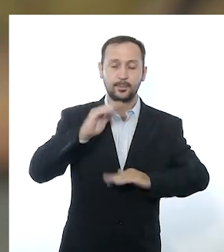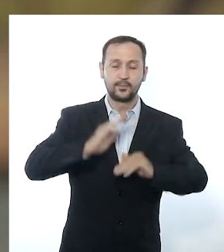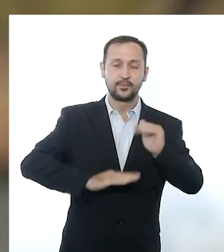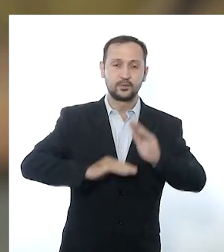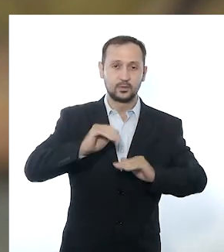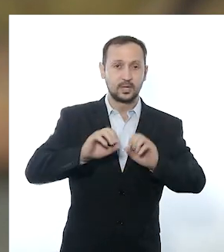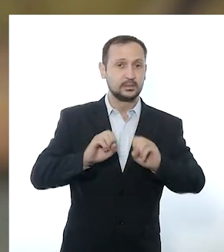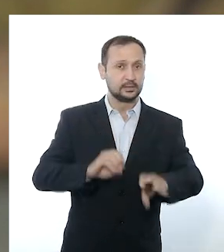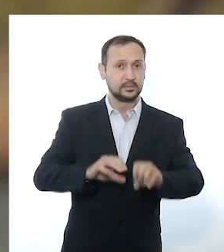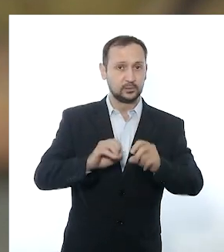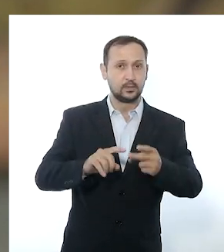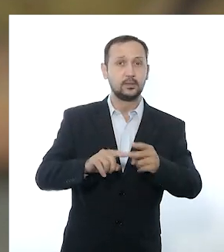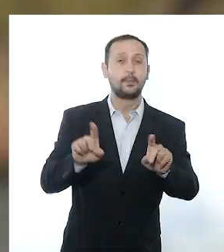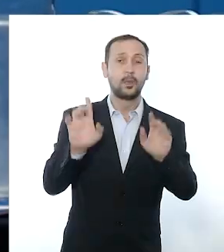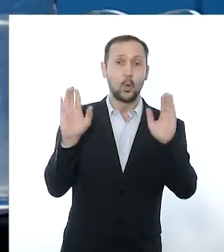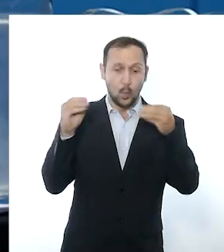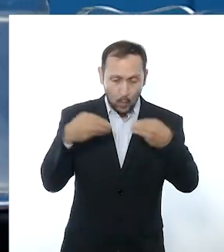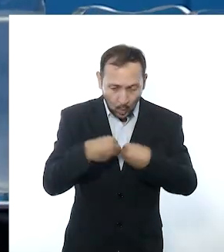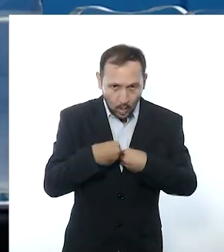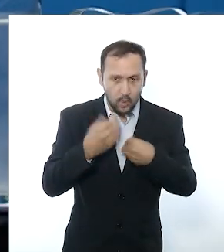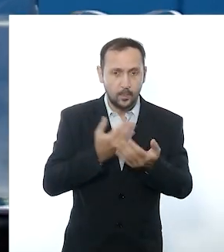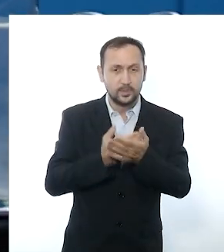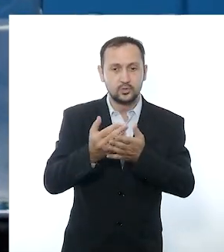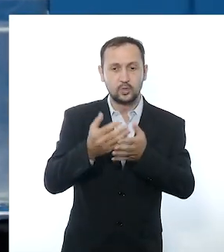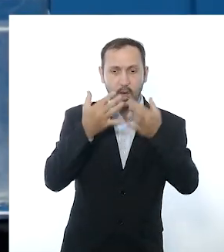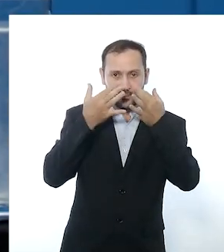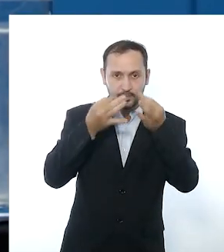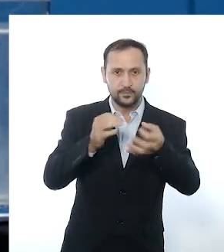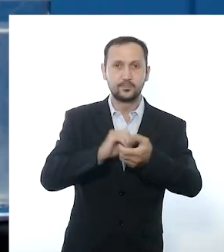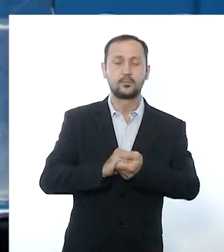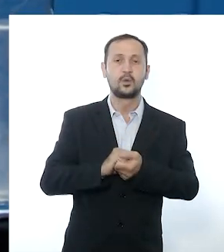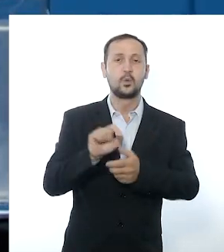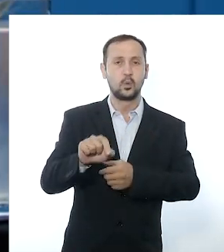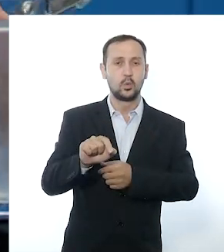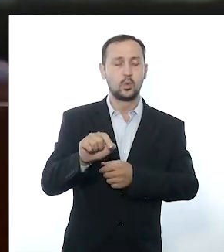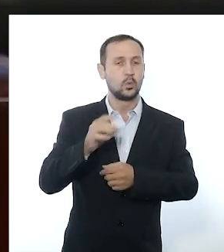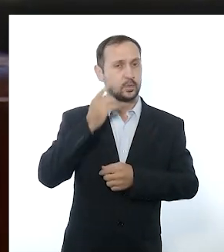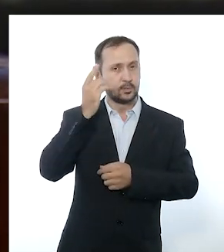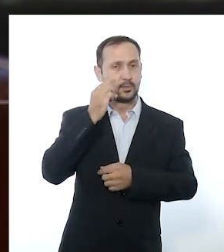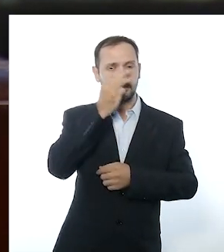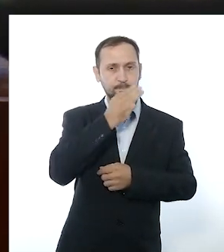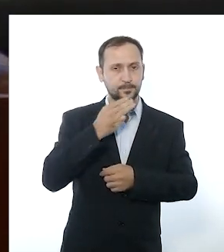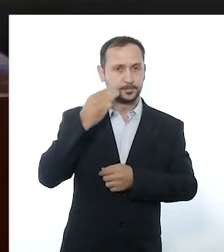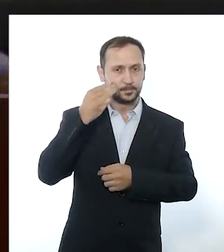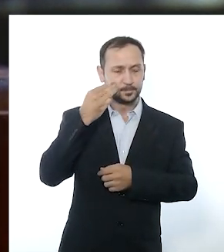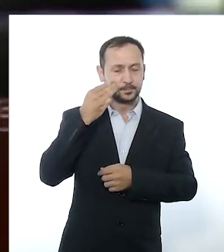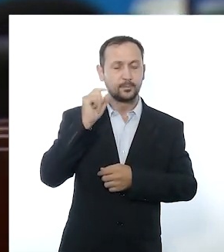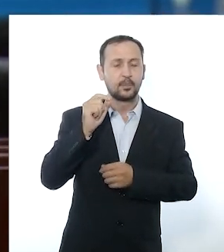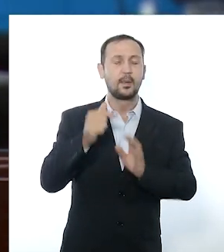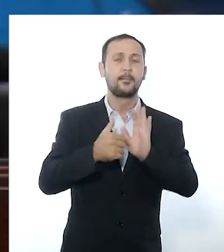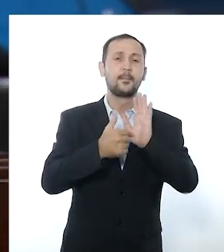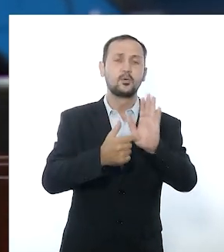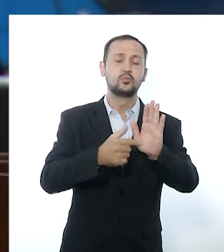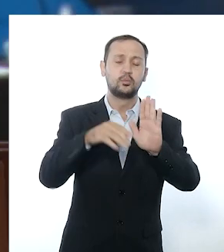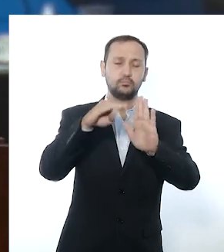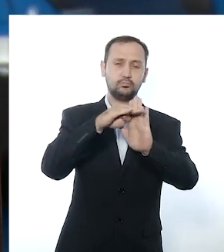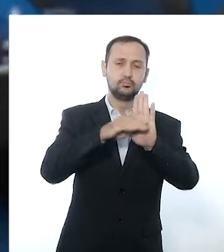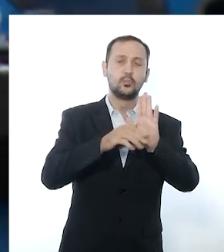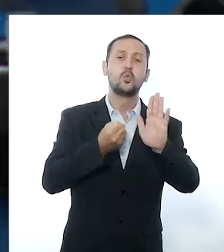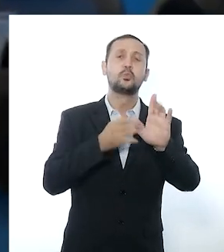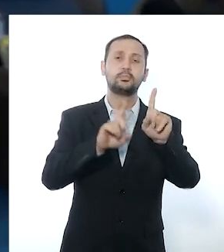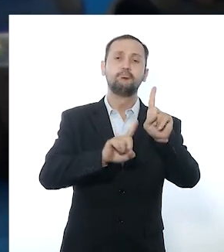recebeu a atenção dos deputados. O deputado Marçal Filho, do PSDB, apresentou números sobre o afastamento